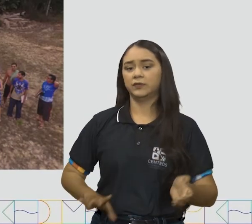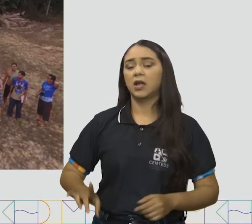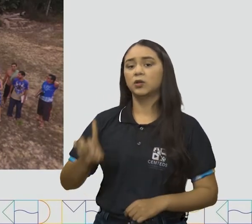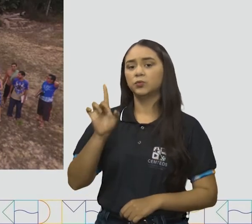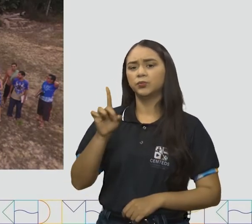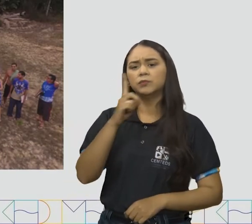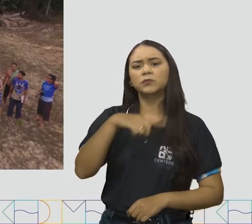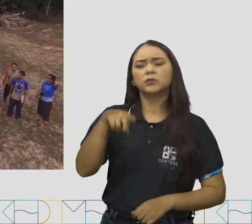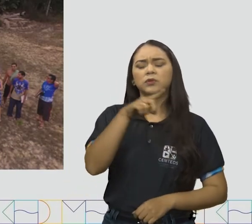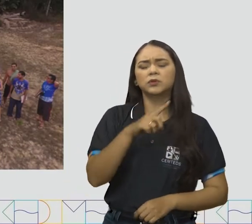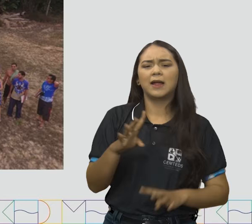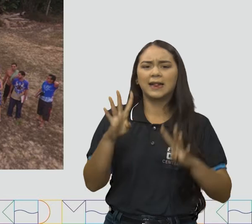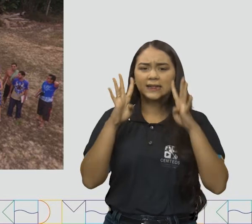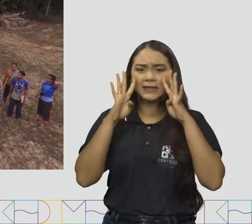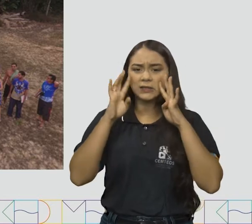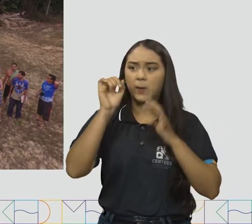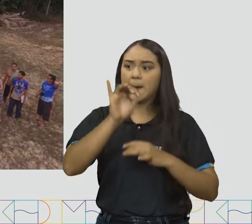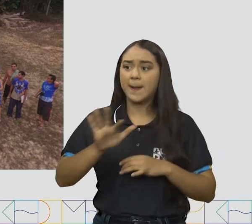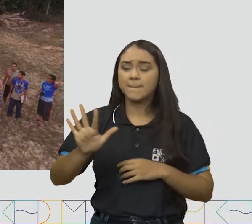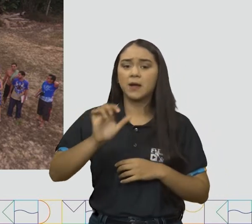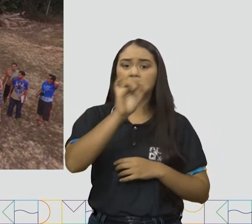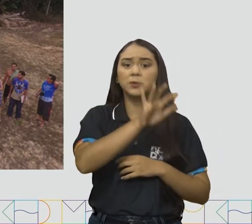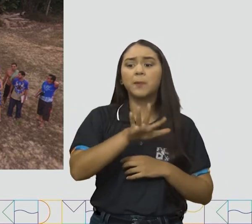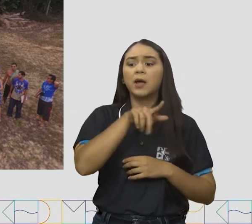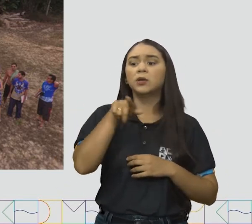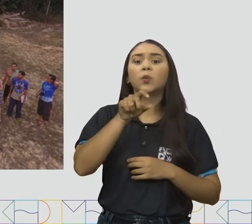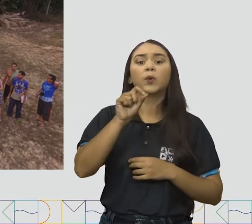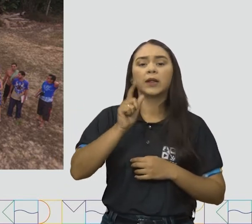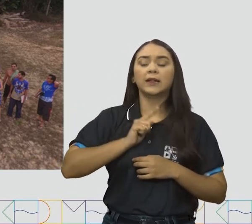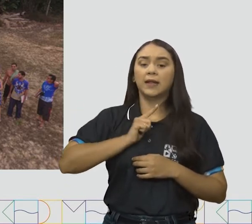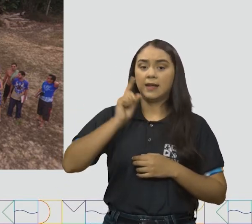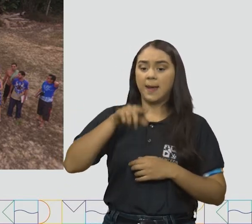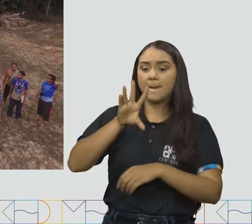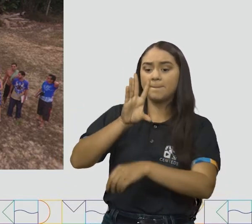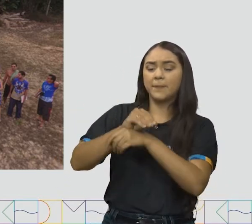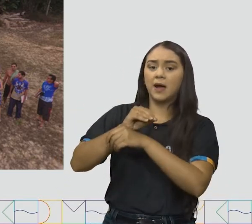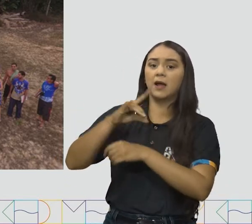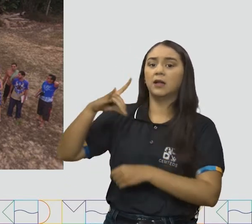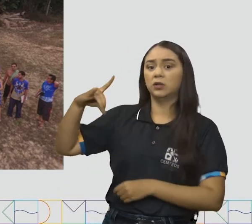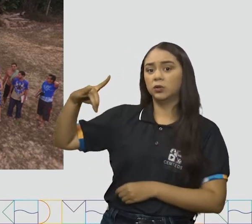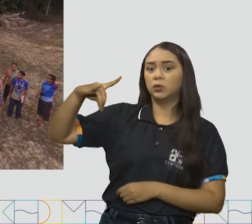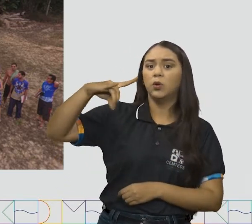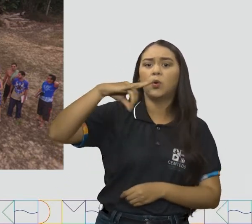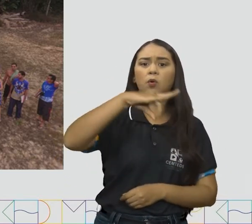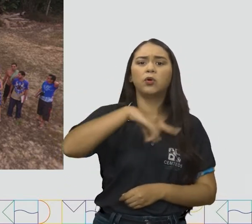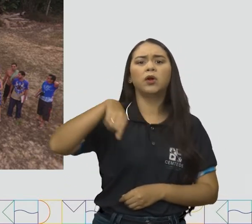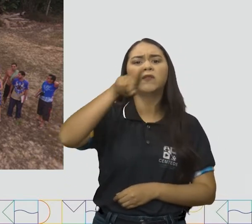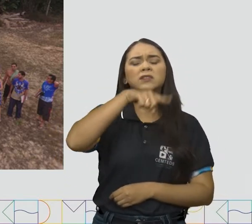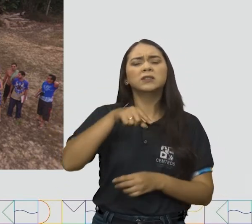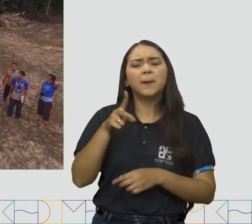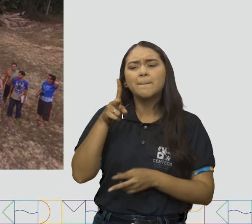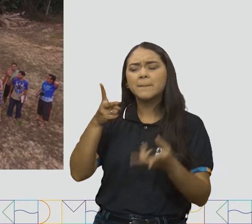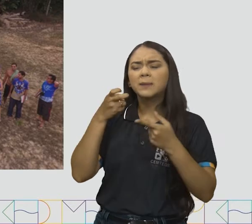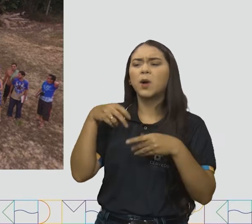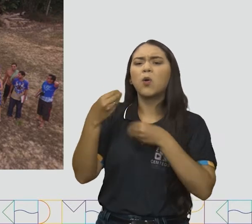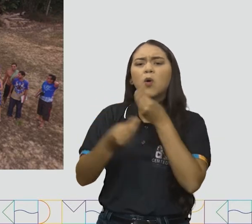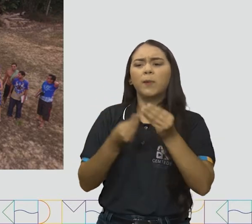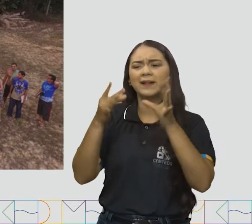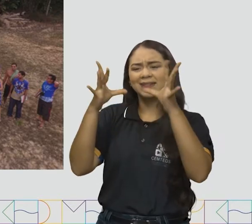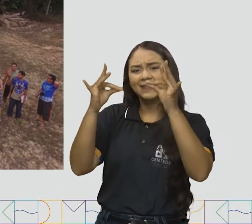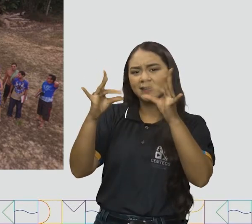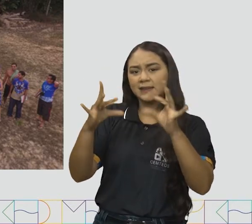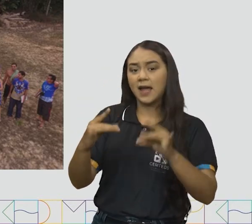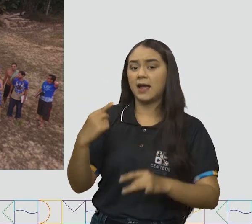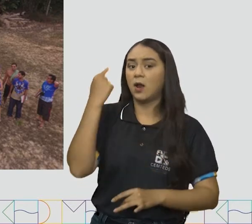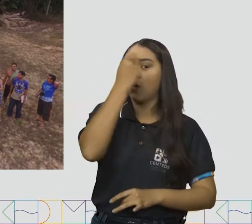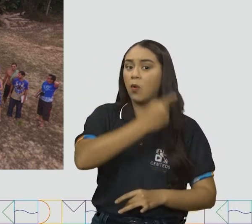Atividade 1. Observe as duas imagens capturadas por um drone. Identifique qual delas é possível ver com mais detalhes os rostos das